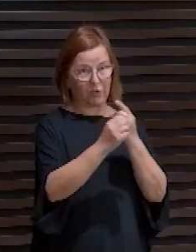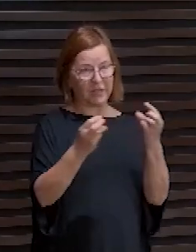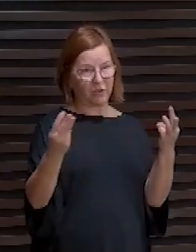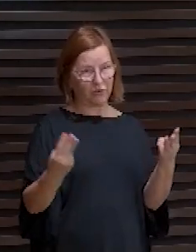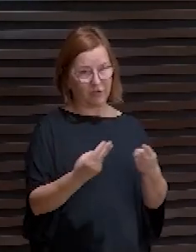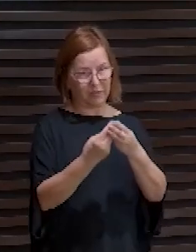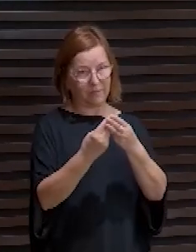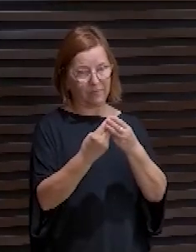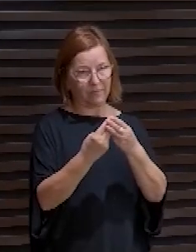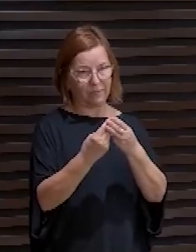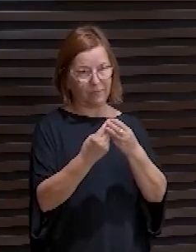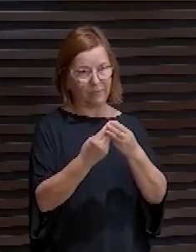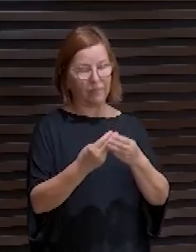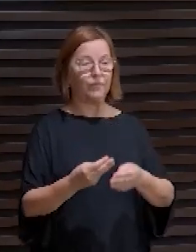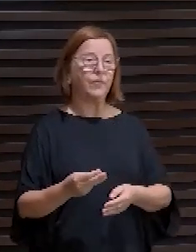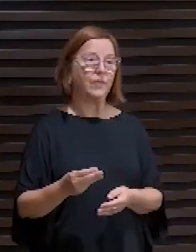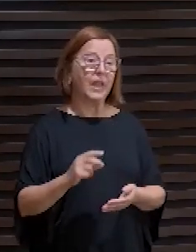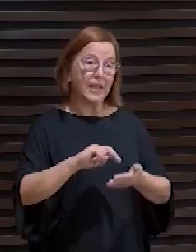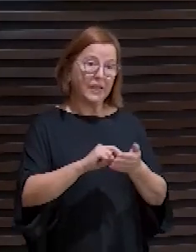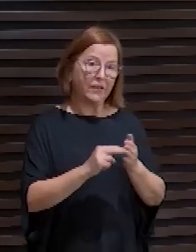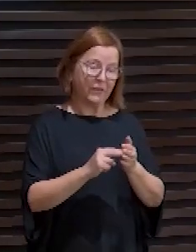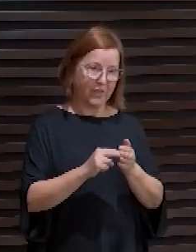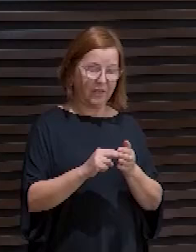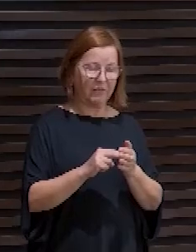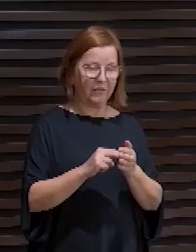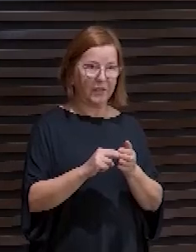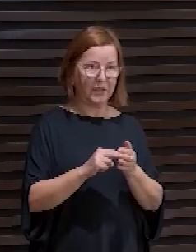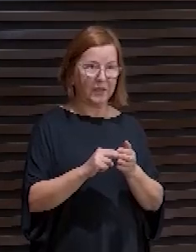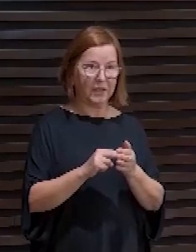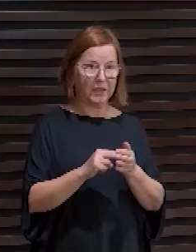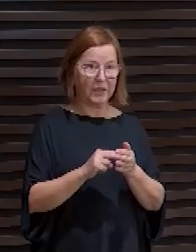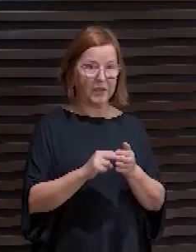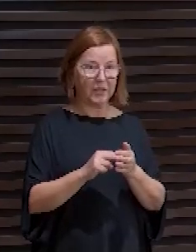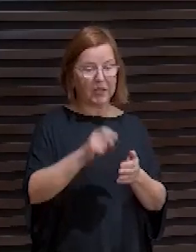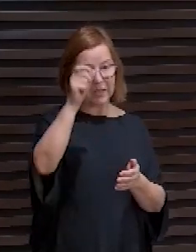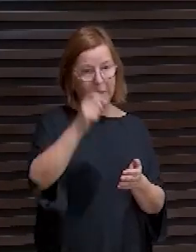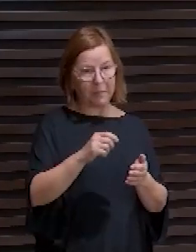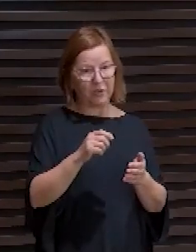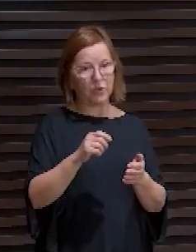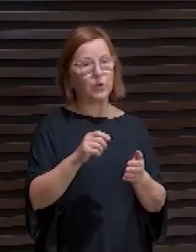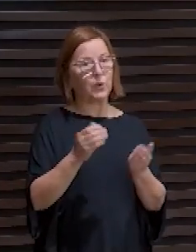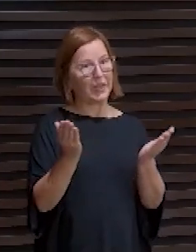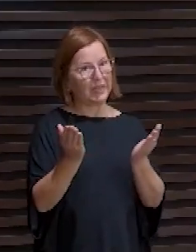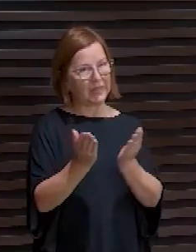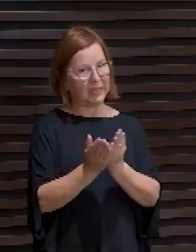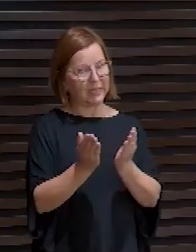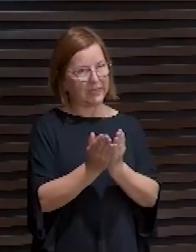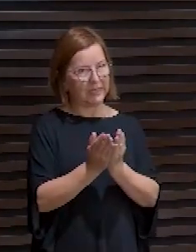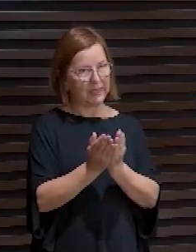tornar-se um cristão significava virar as costas para as tradições familiares